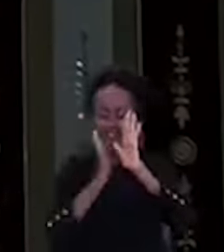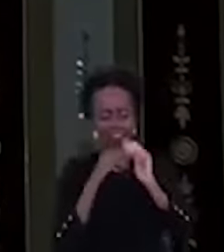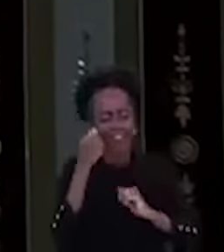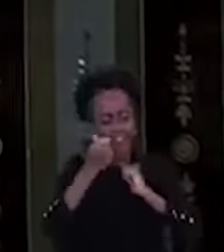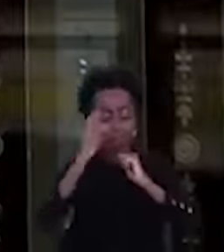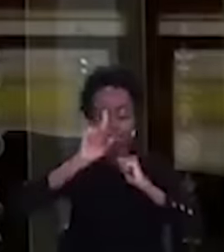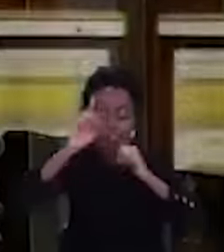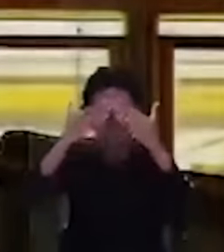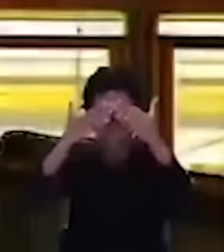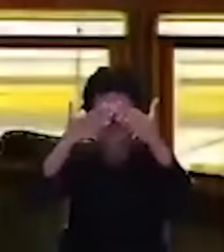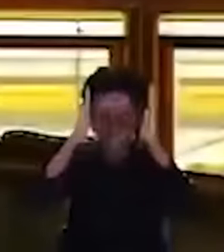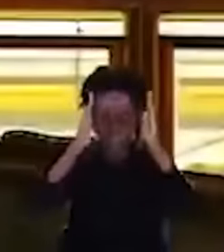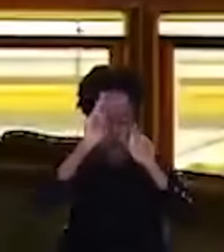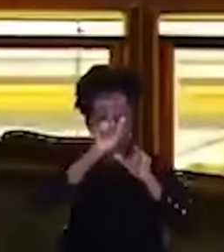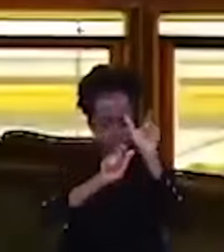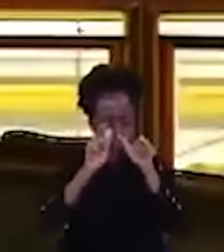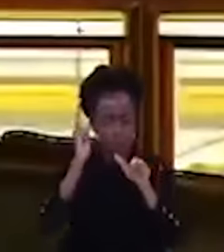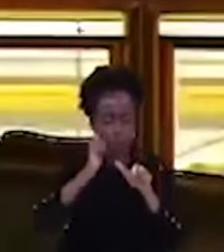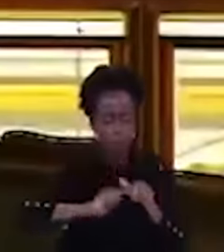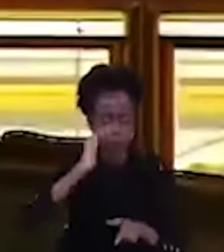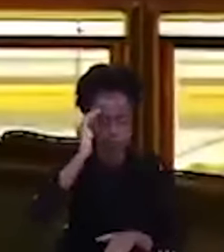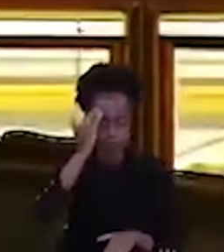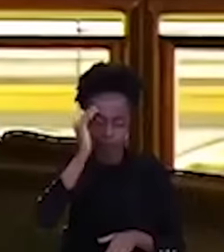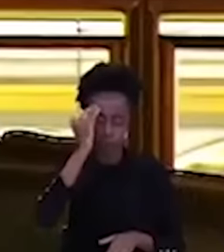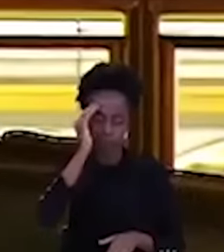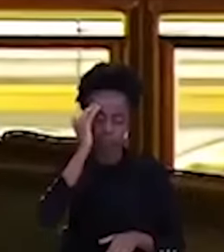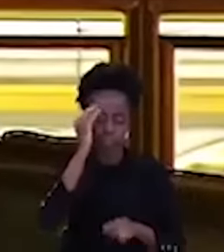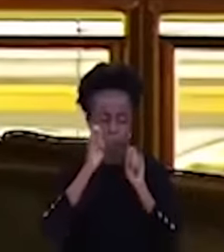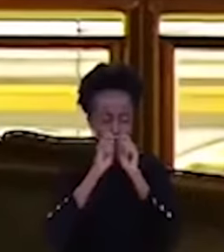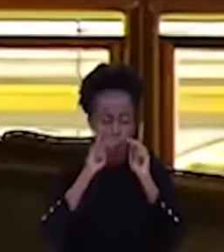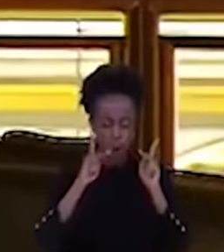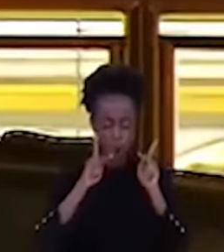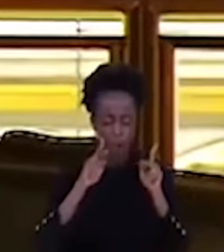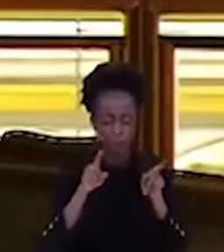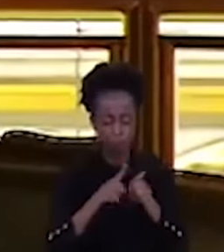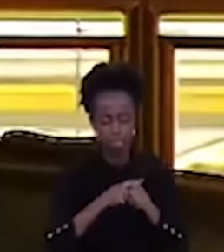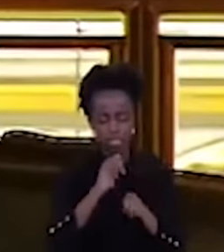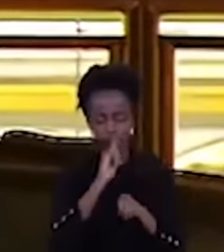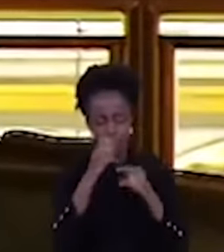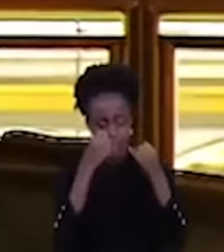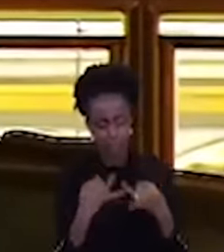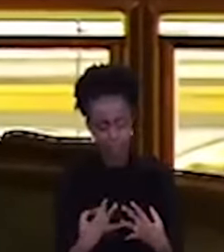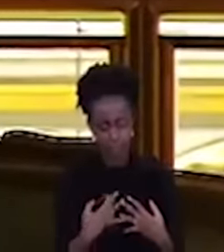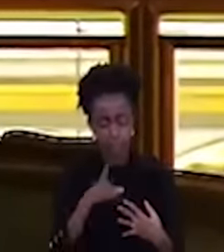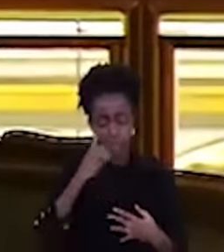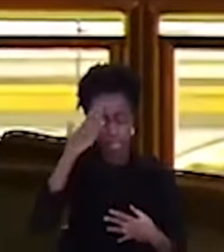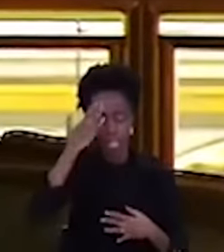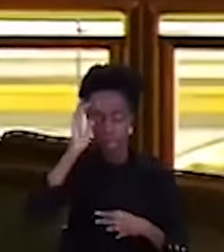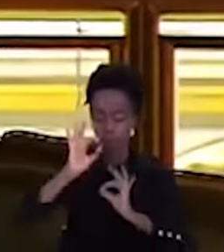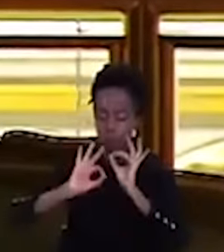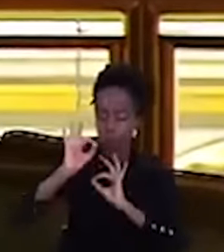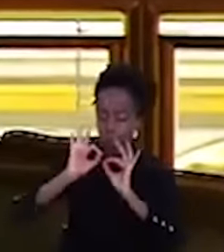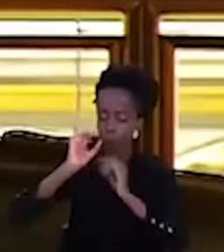o entendimento destas pessoas para entenderem as profecias, para entenderem, meu Pai, o teu plano